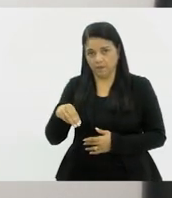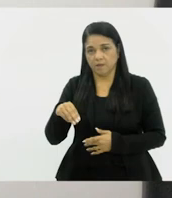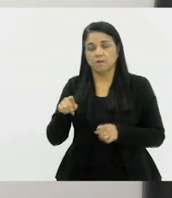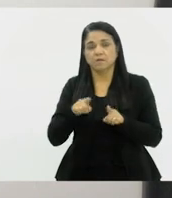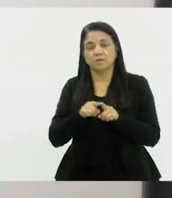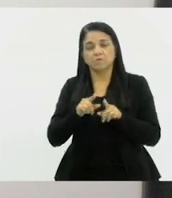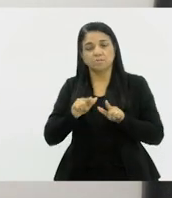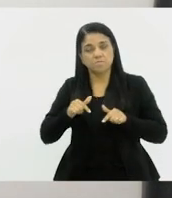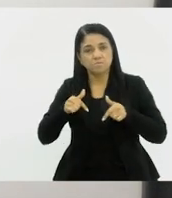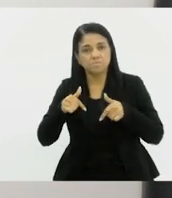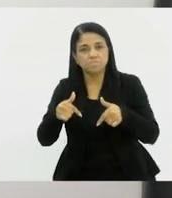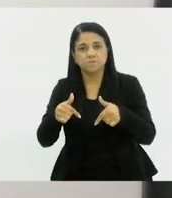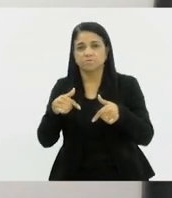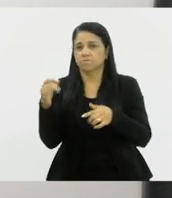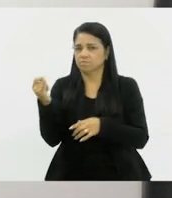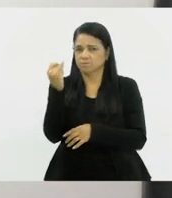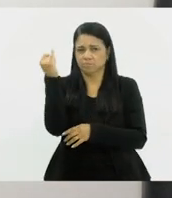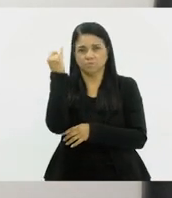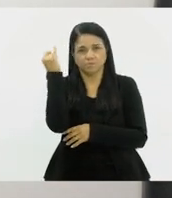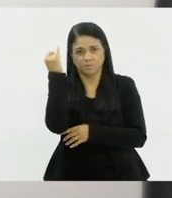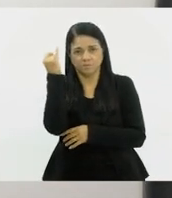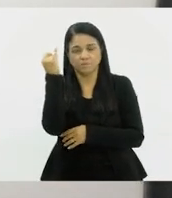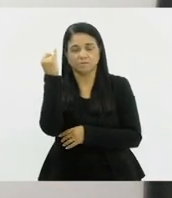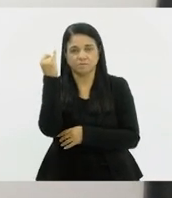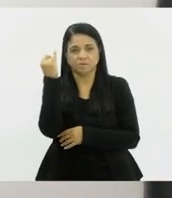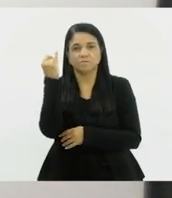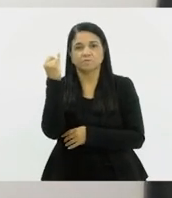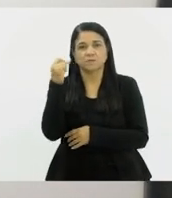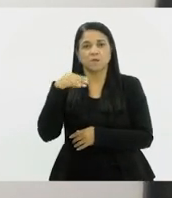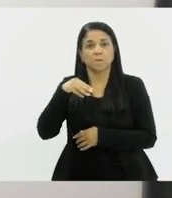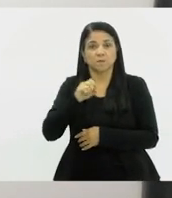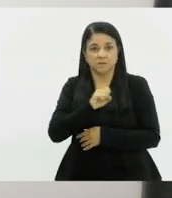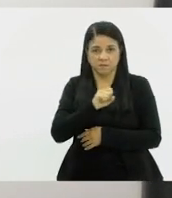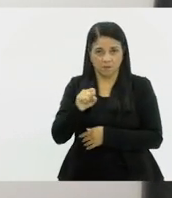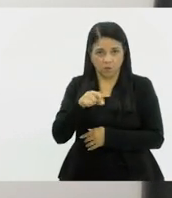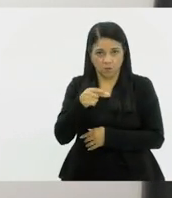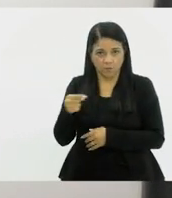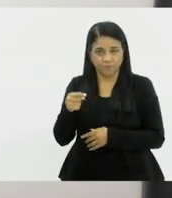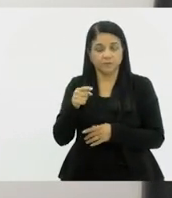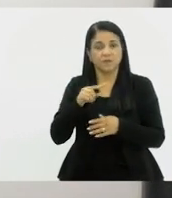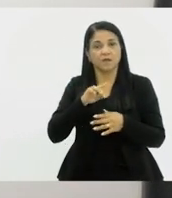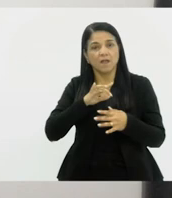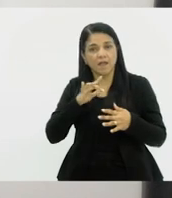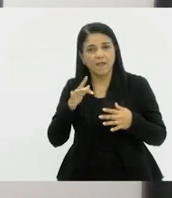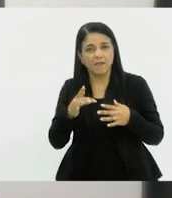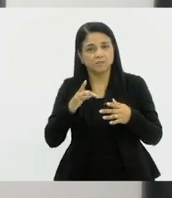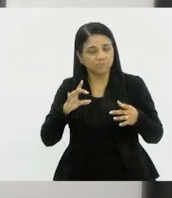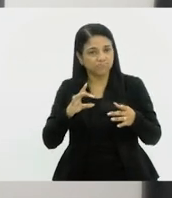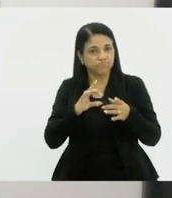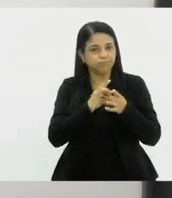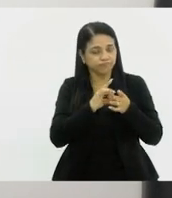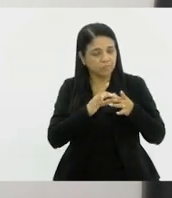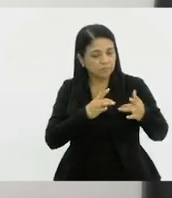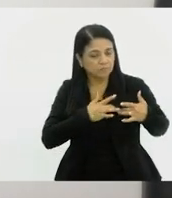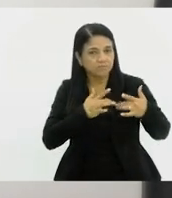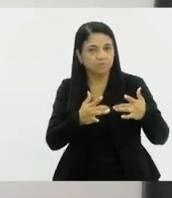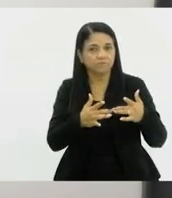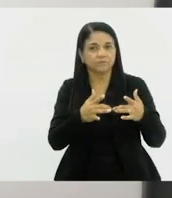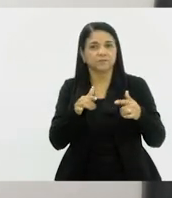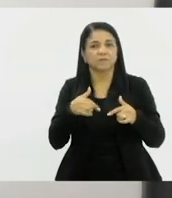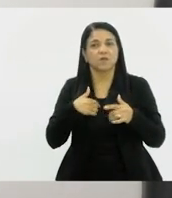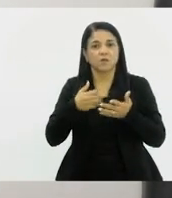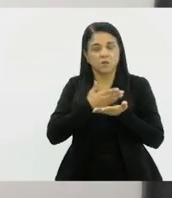né numa missão muito importante eh de construção da dessa rede de solidariedade é que eu queria iniciar a minha fala